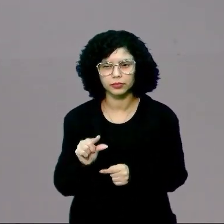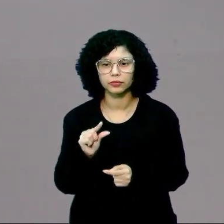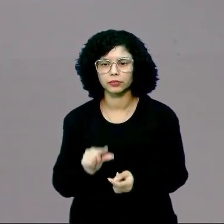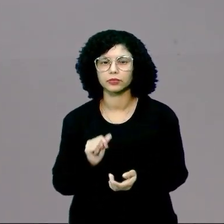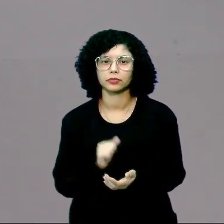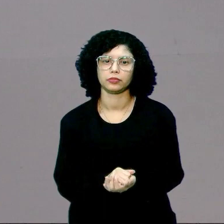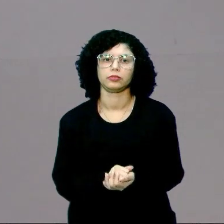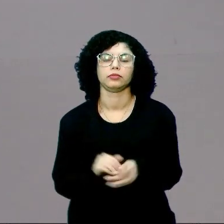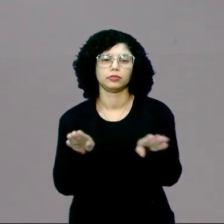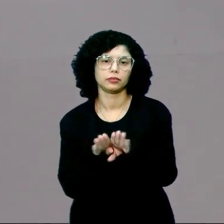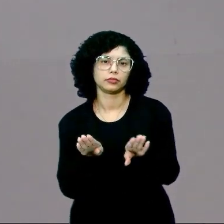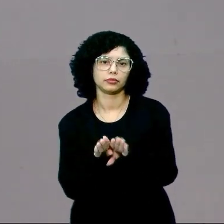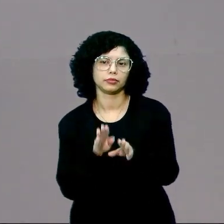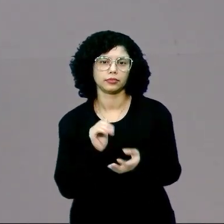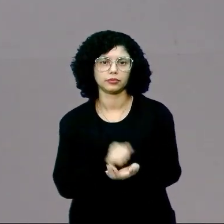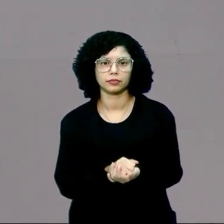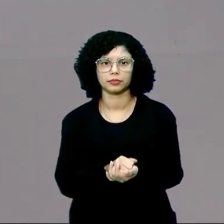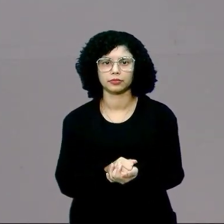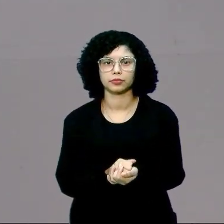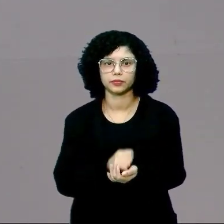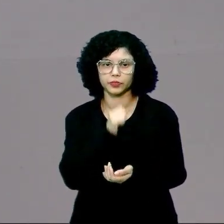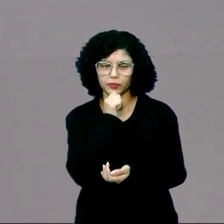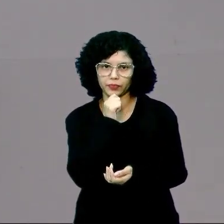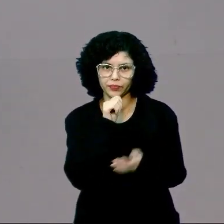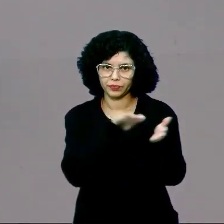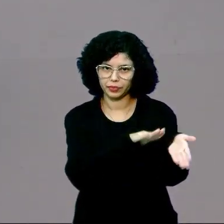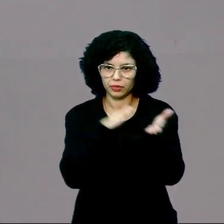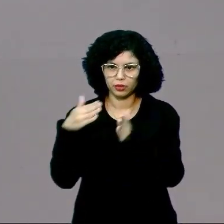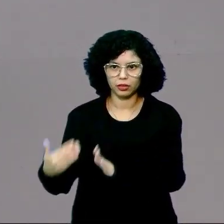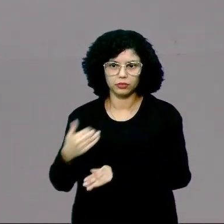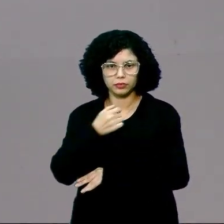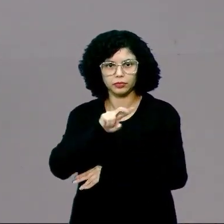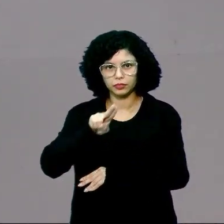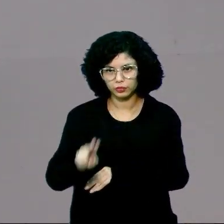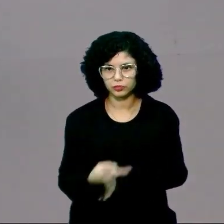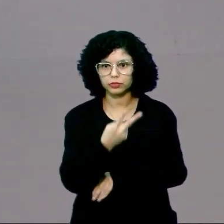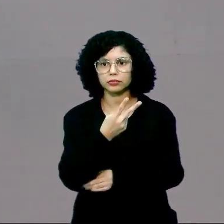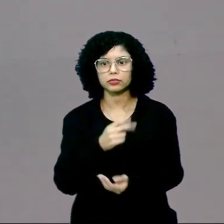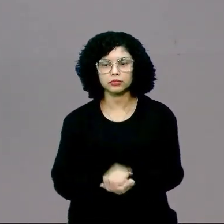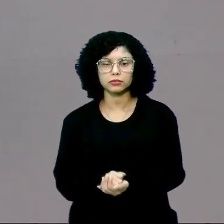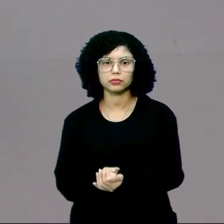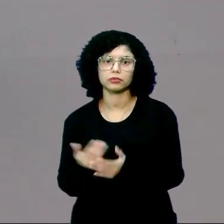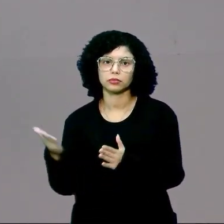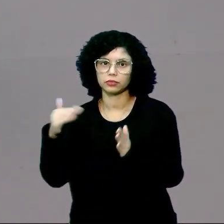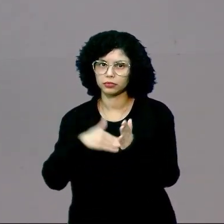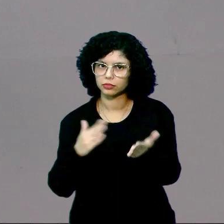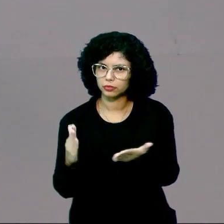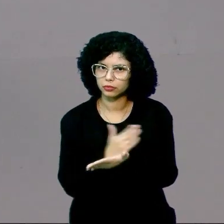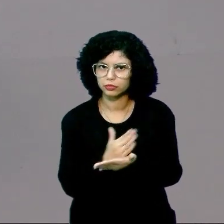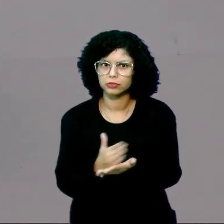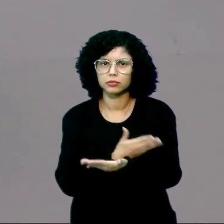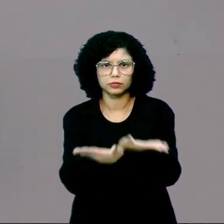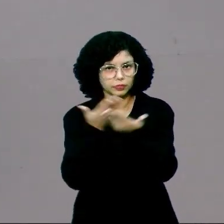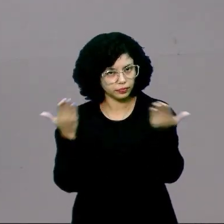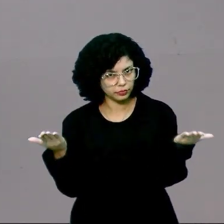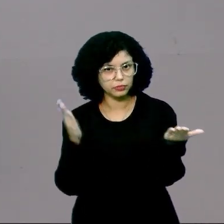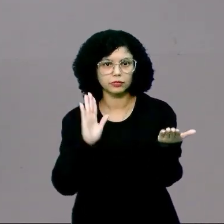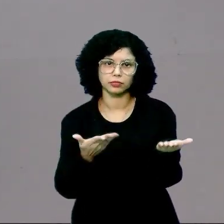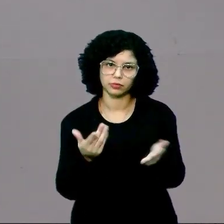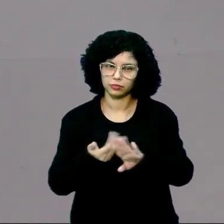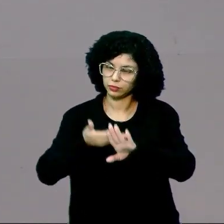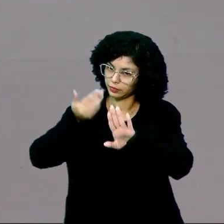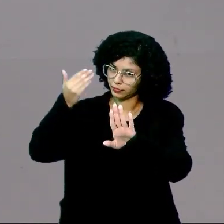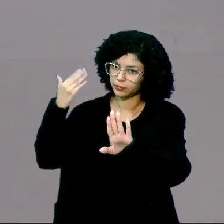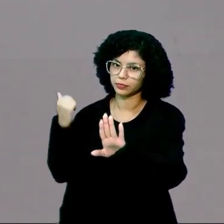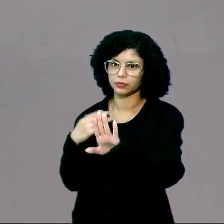aqui, né, ela também foi sendo ampliada. A partir dos anos 2000, vai ter alguns aí de vocês, que é um